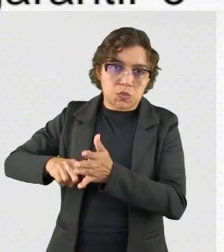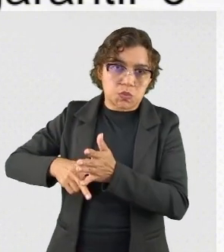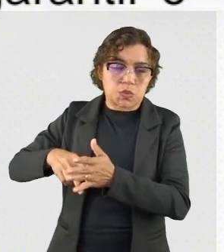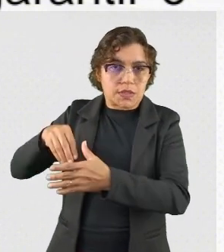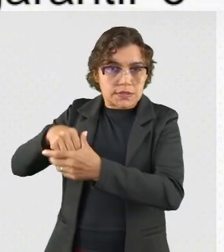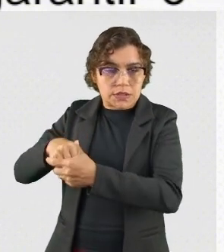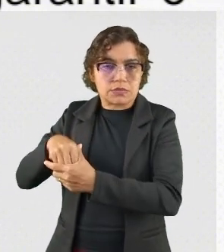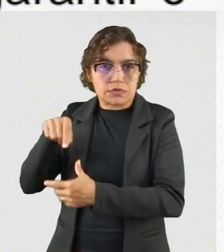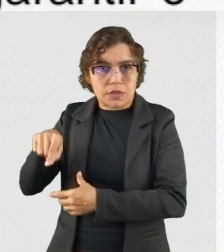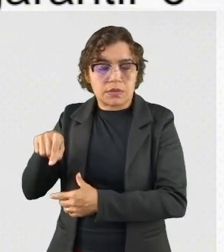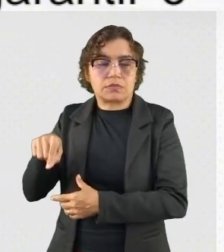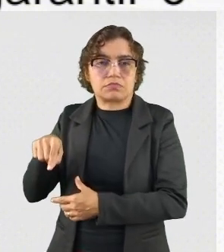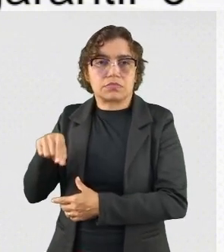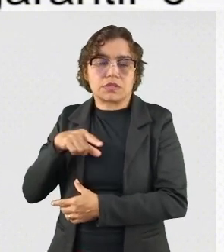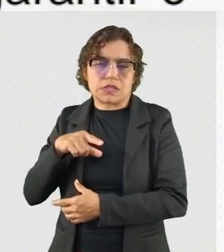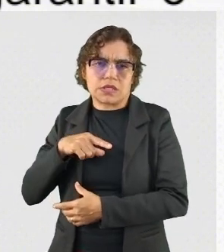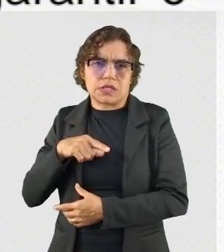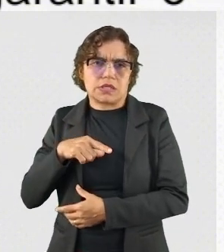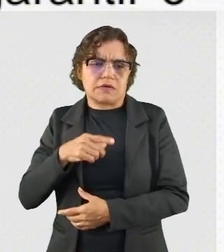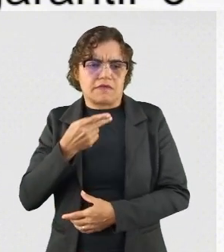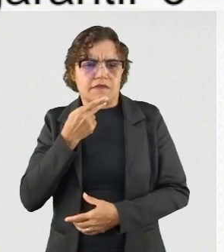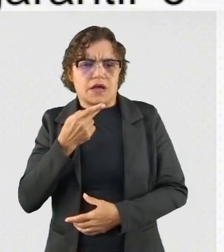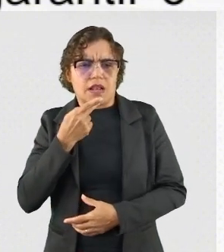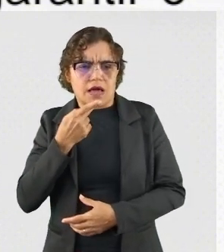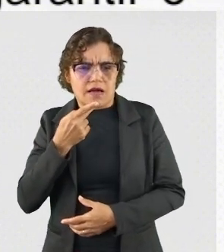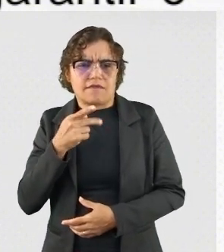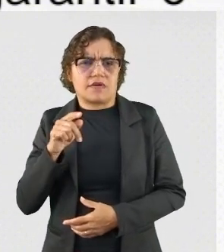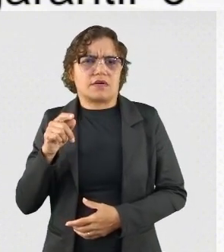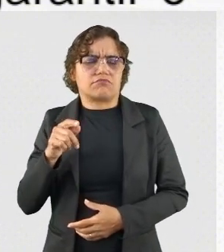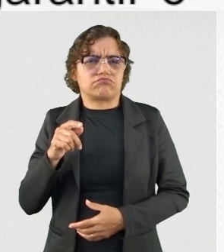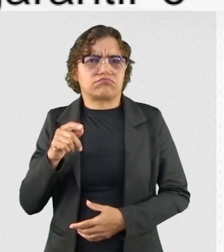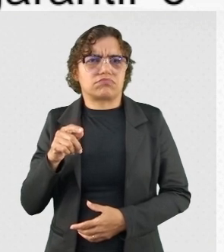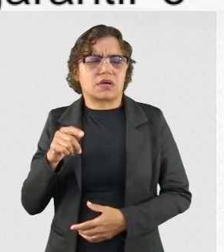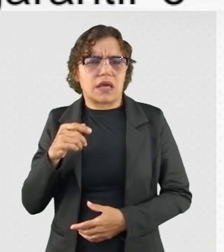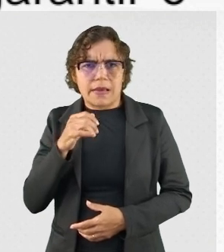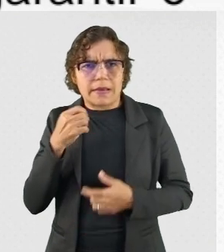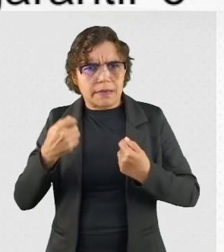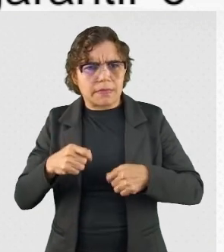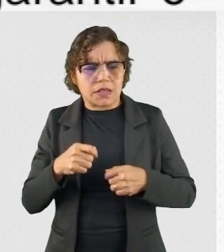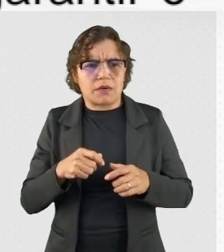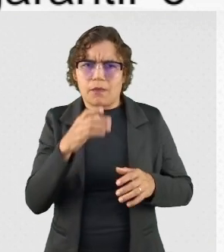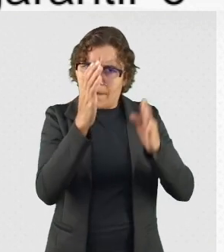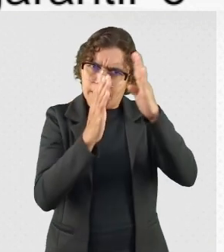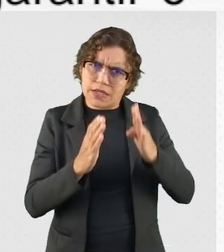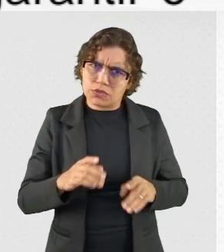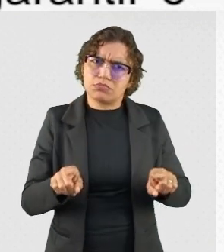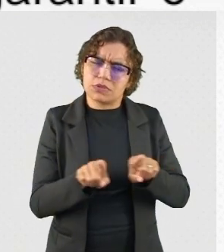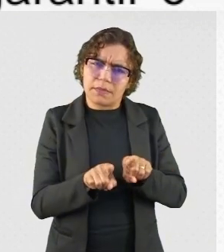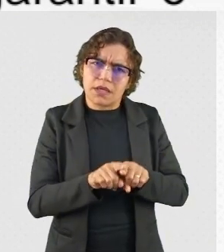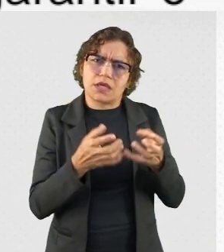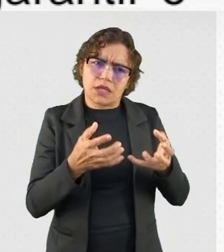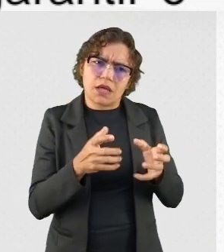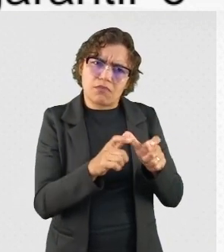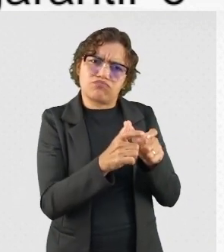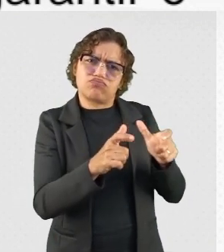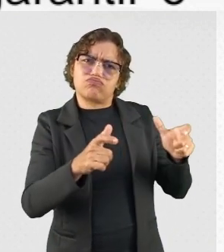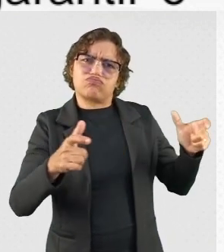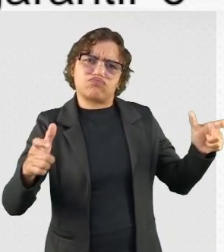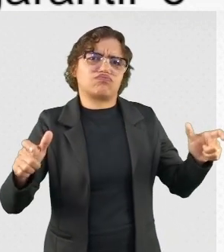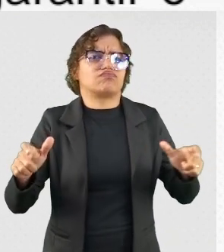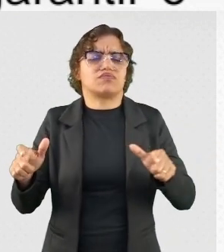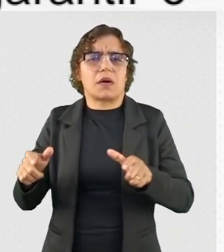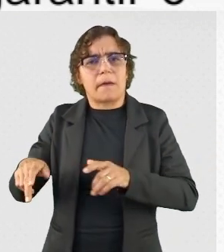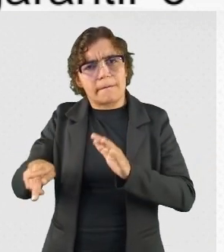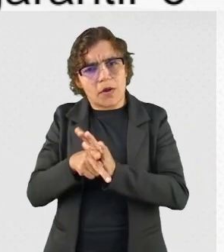Bolívia, que ele reivindicava essa área, enquanto o Brasil também reivindicava, queria expandir não ficaria só preso